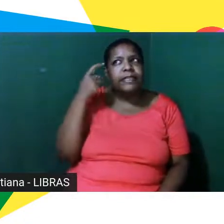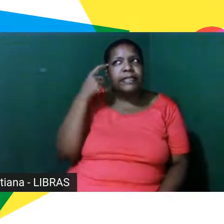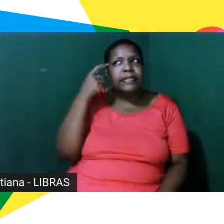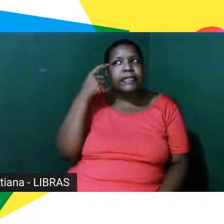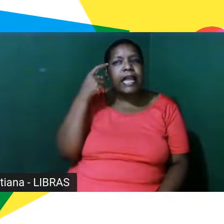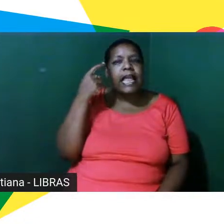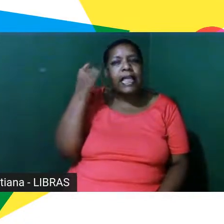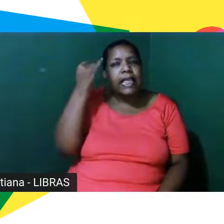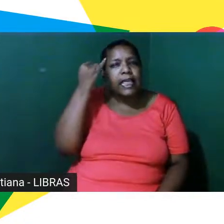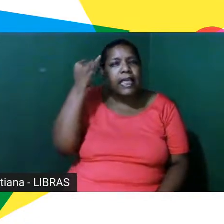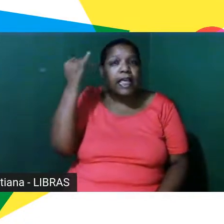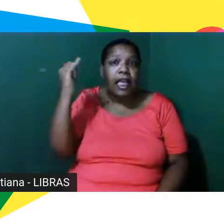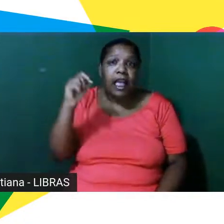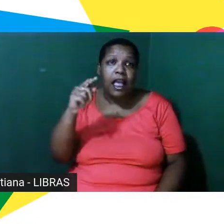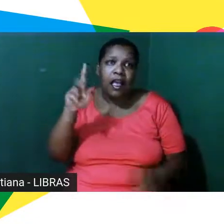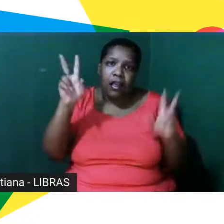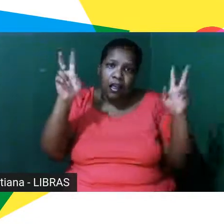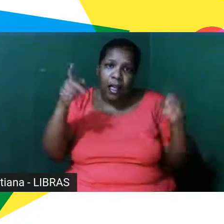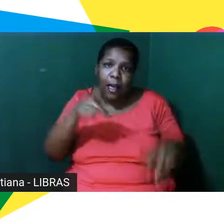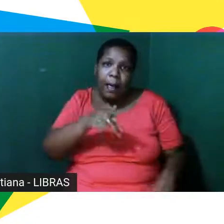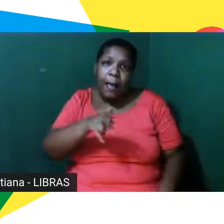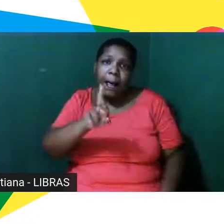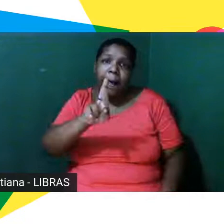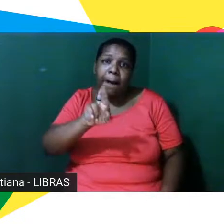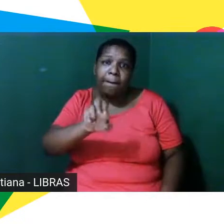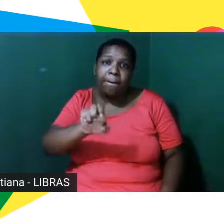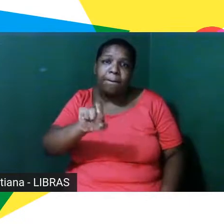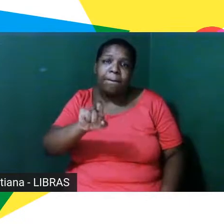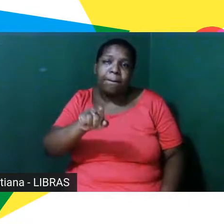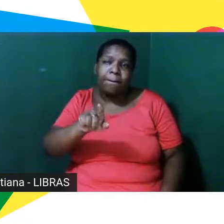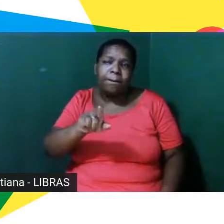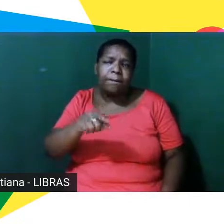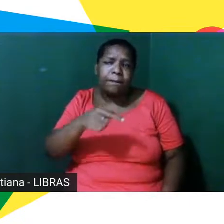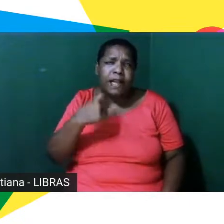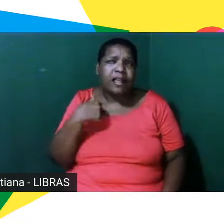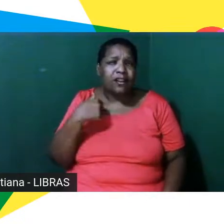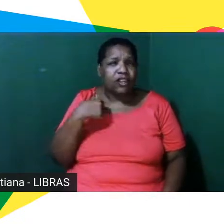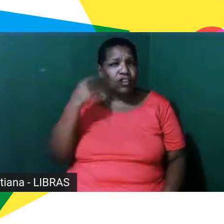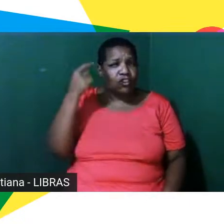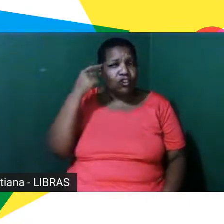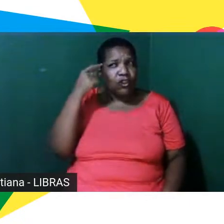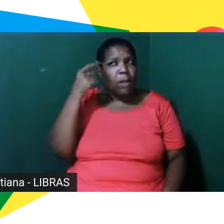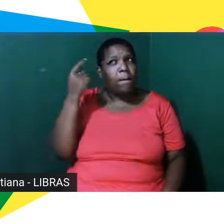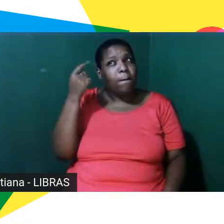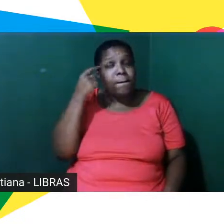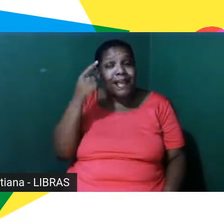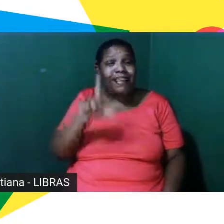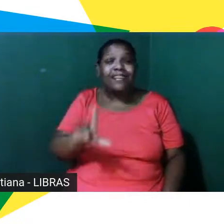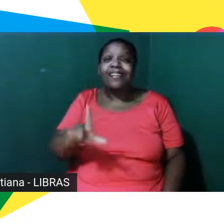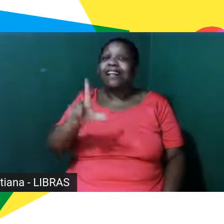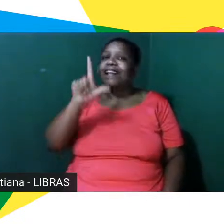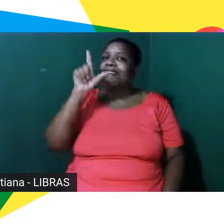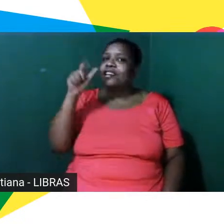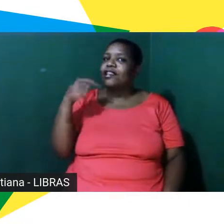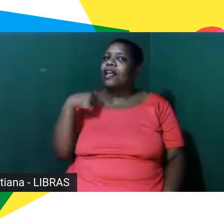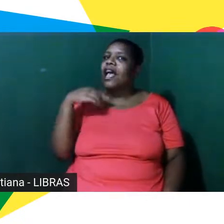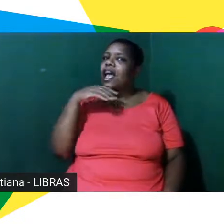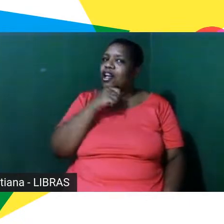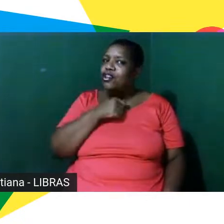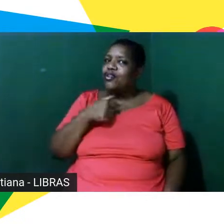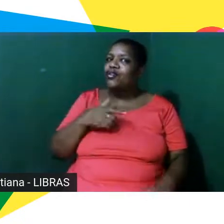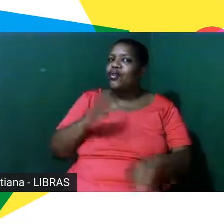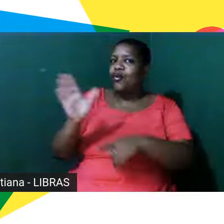tem esse pré fala com a gente quando a gente se condiciona achar que um